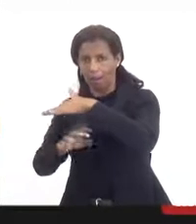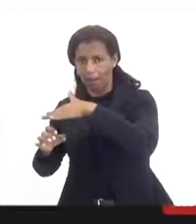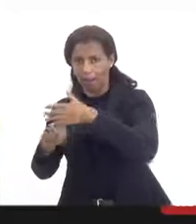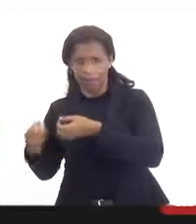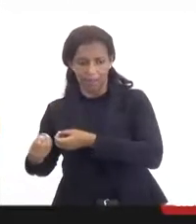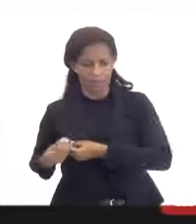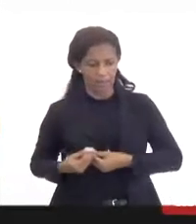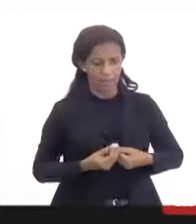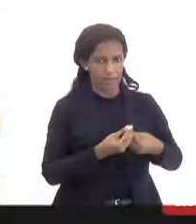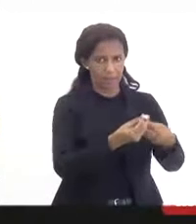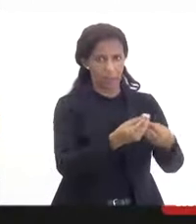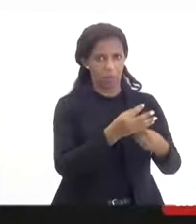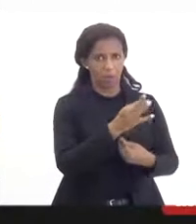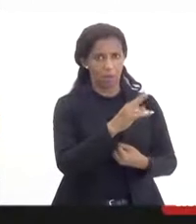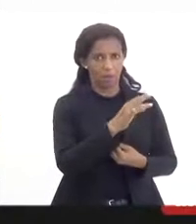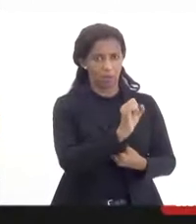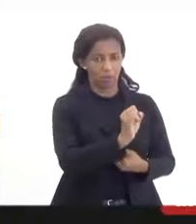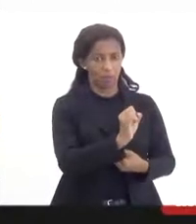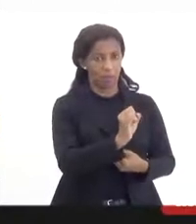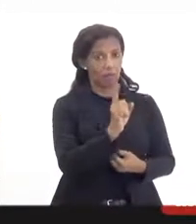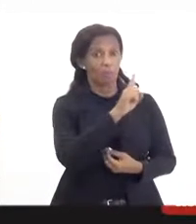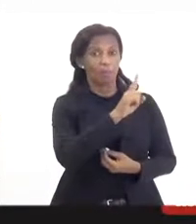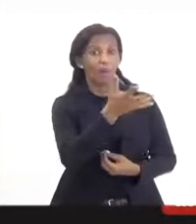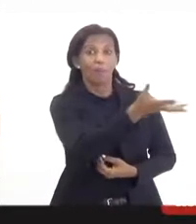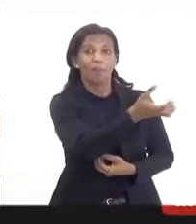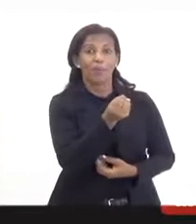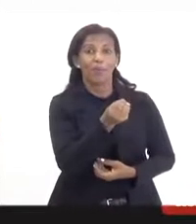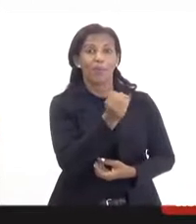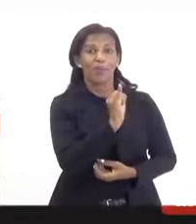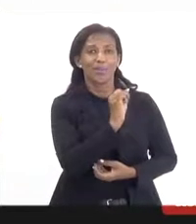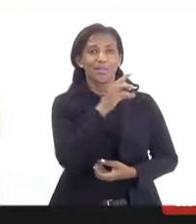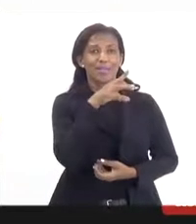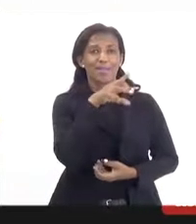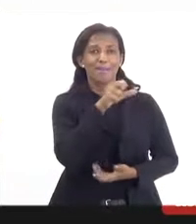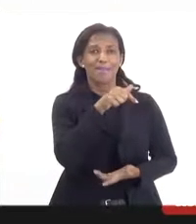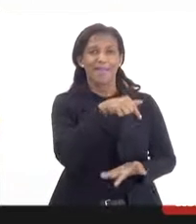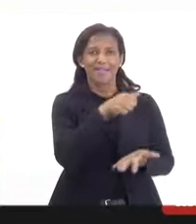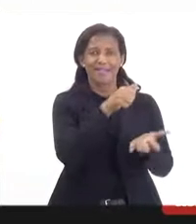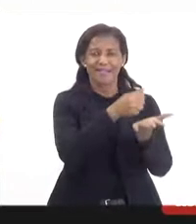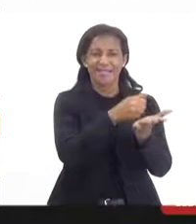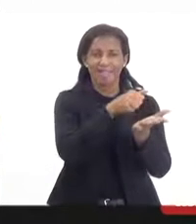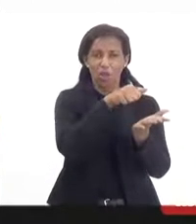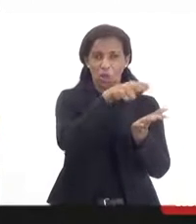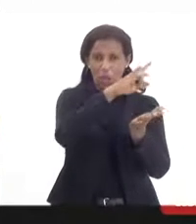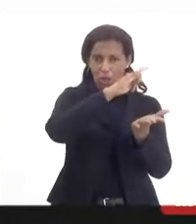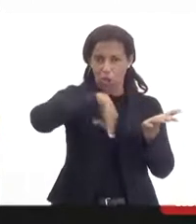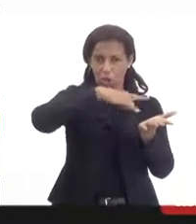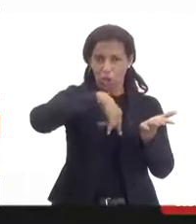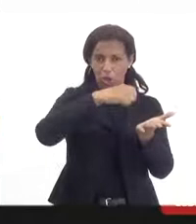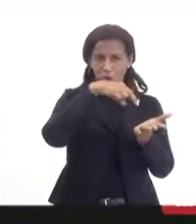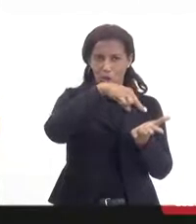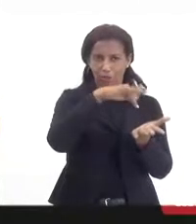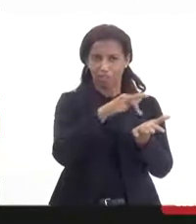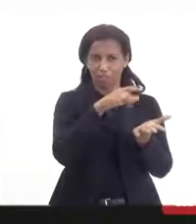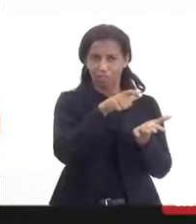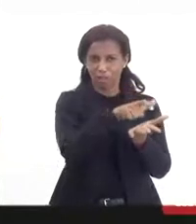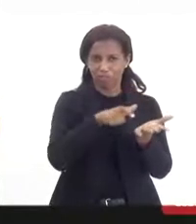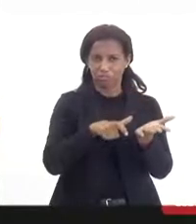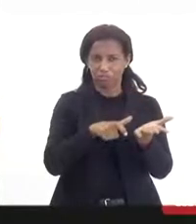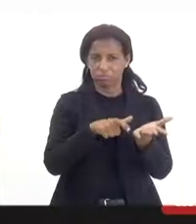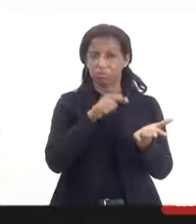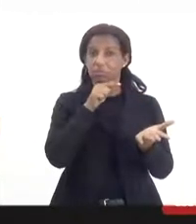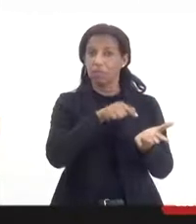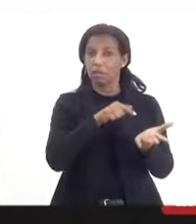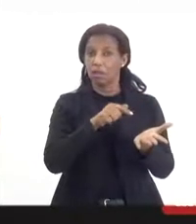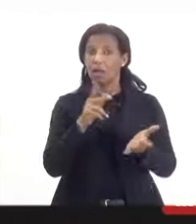a Transpetro, porém deixou de recolher ICMS sobre esse item. A Petrobras alega que seria uma